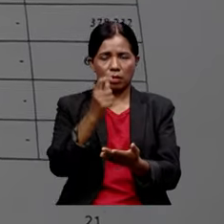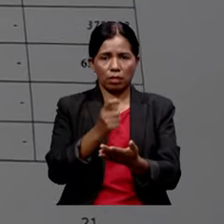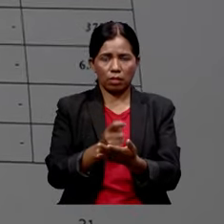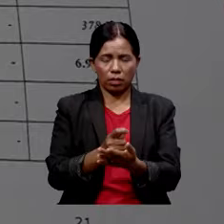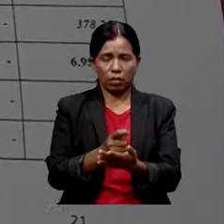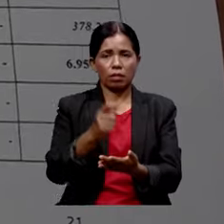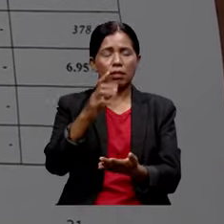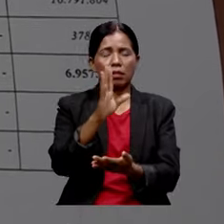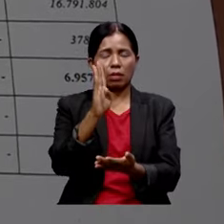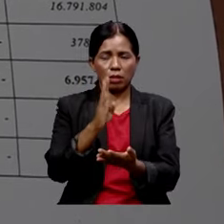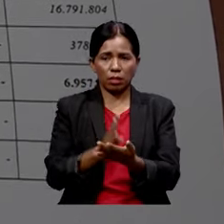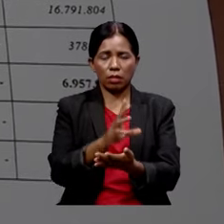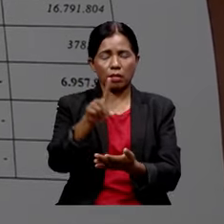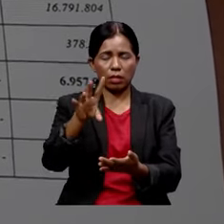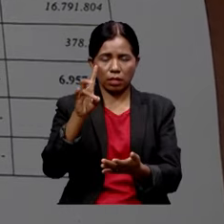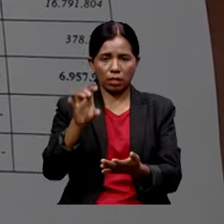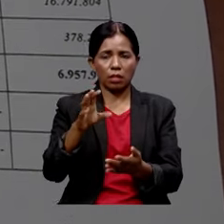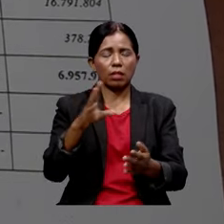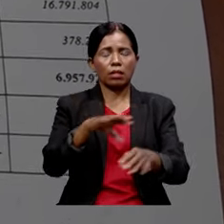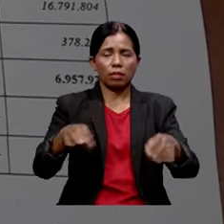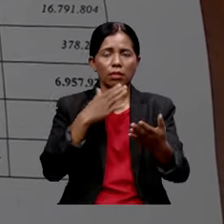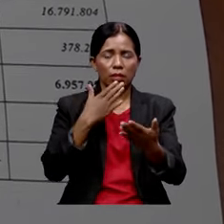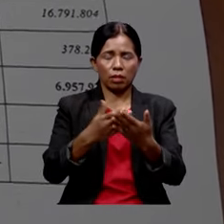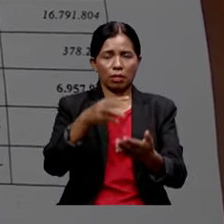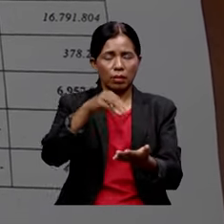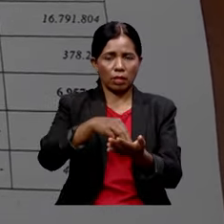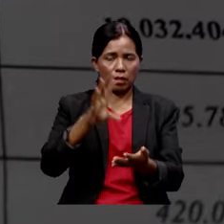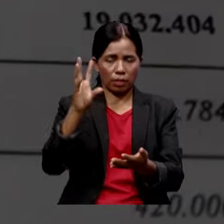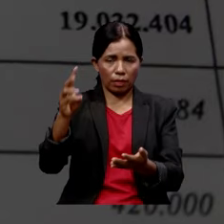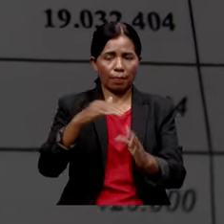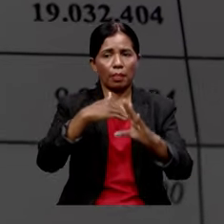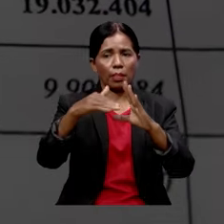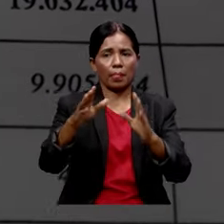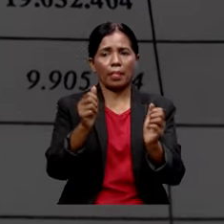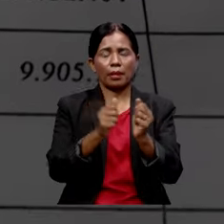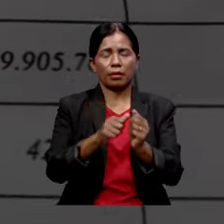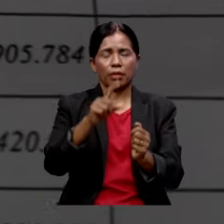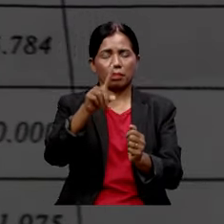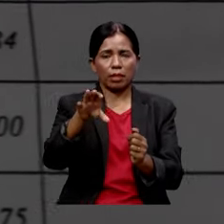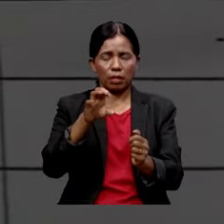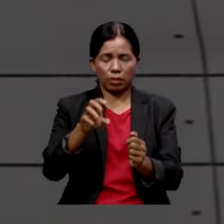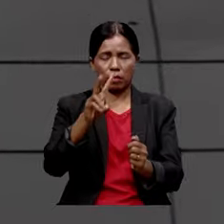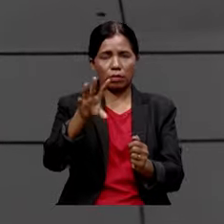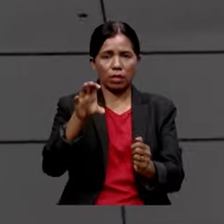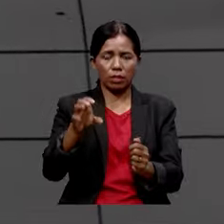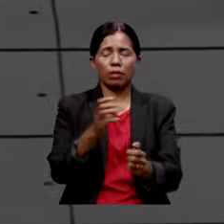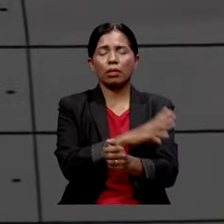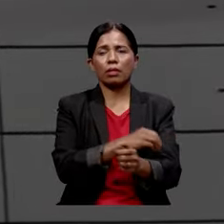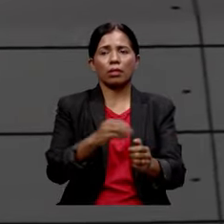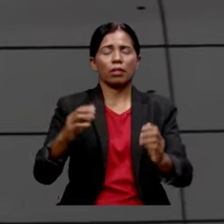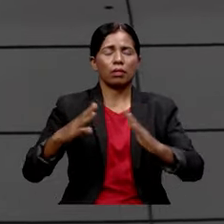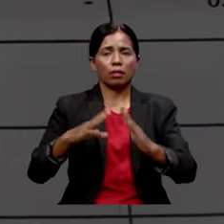rito recin, bens em serviço, basic milhão nen, transferência pública, basic milhão atos rua, capital menor